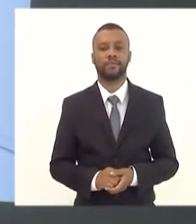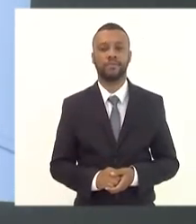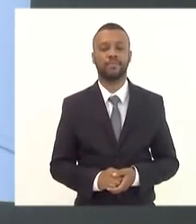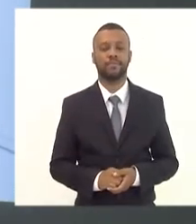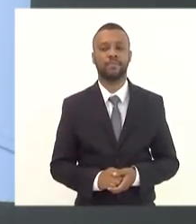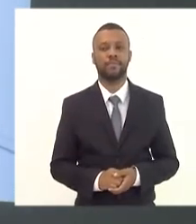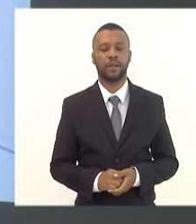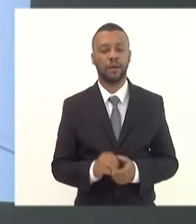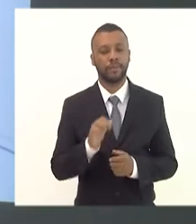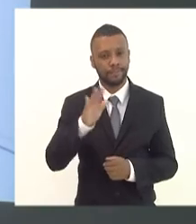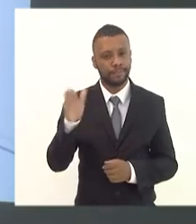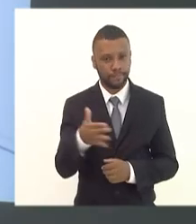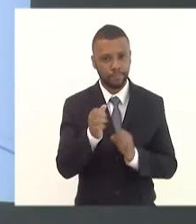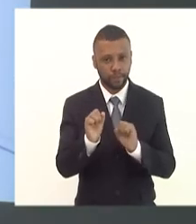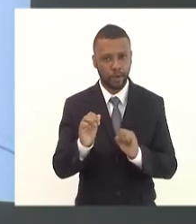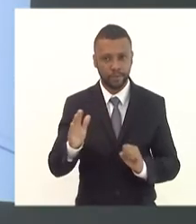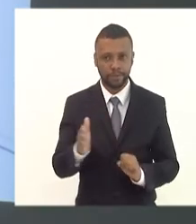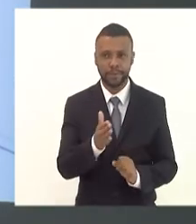Pode passar.